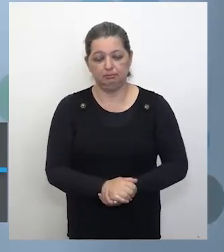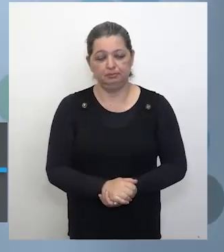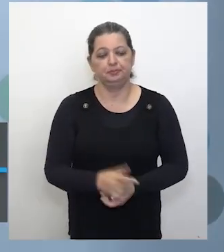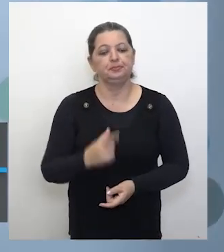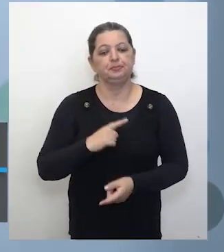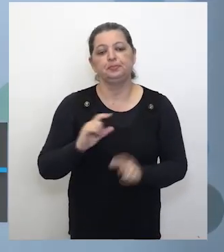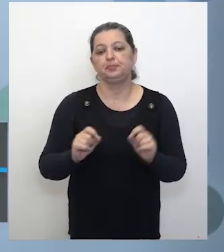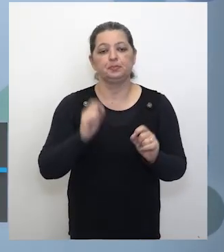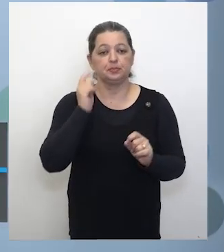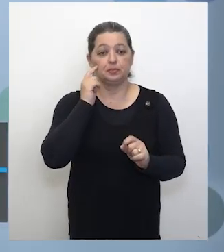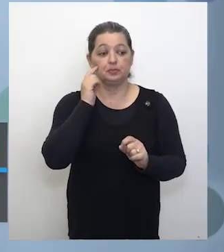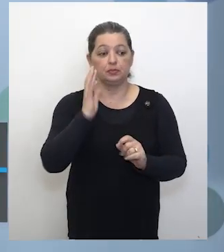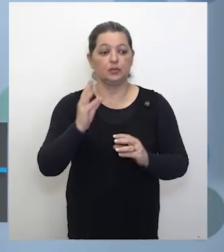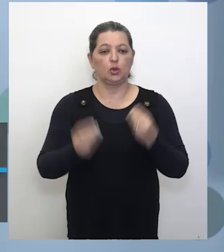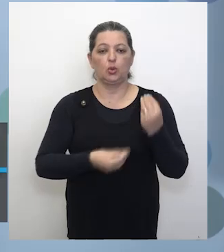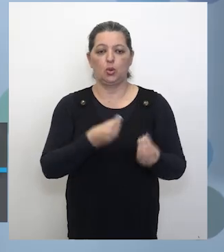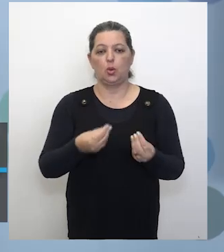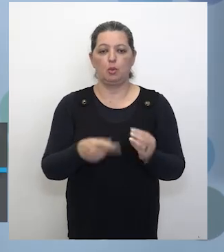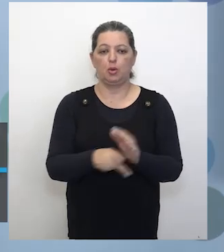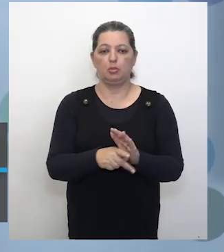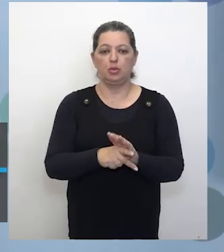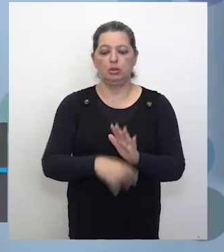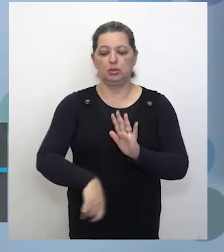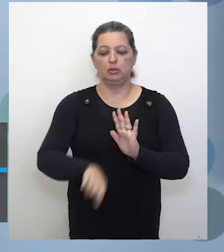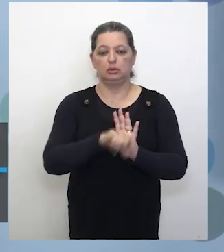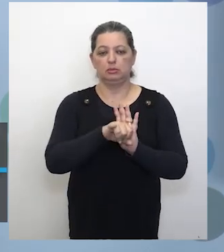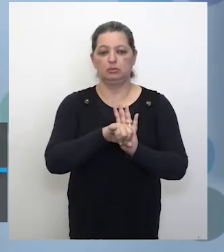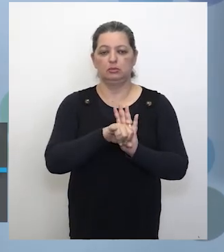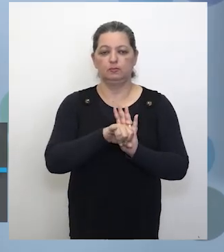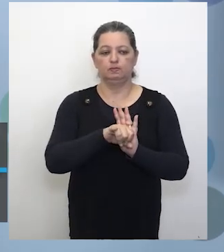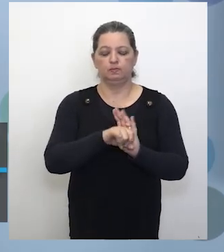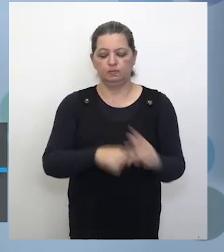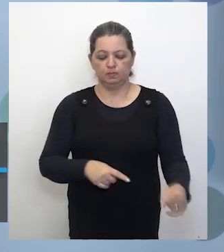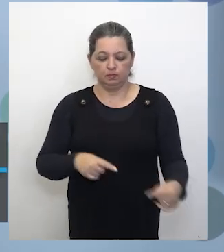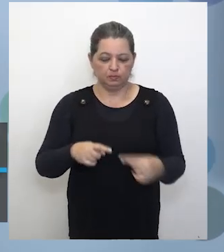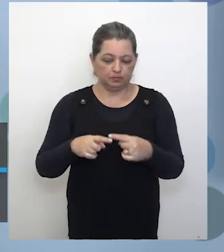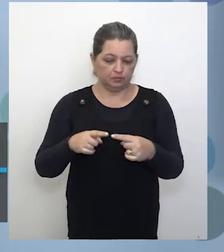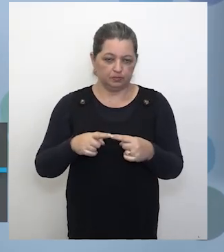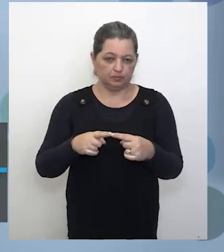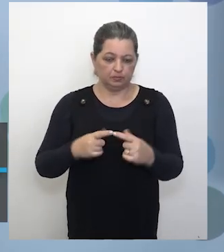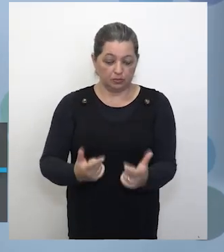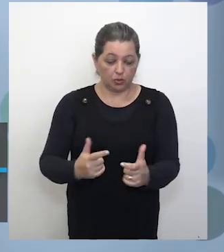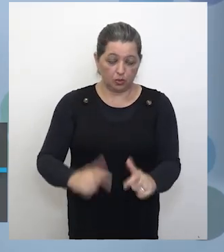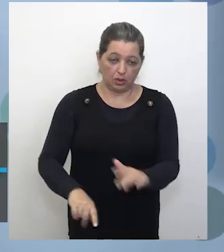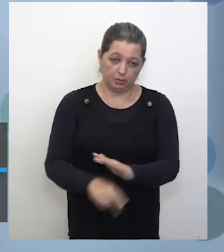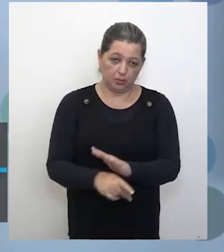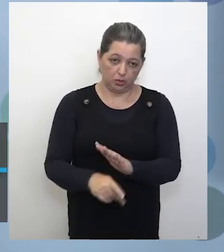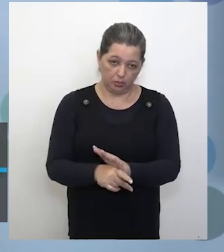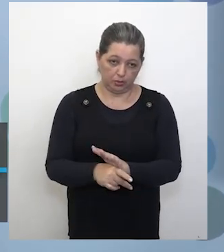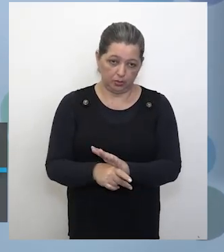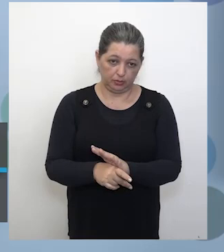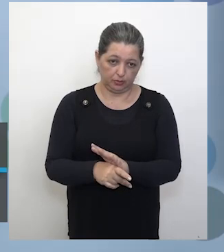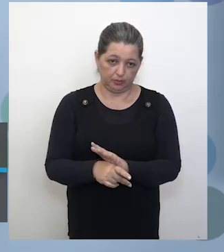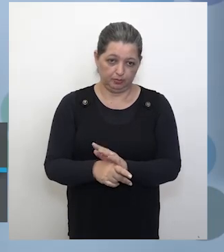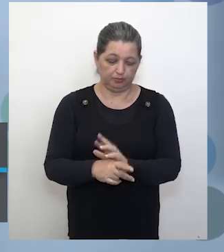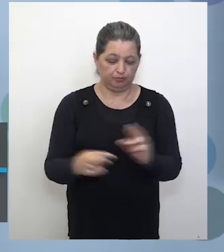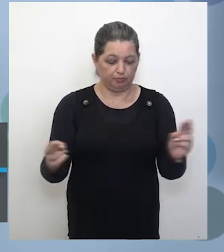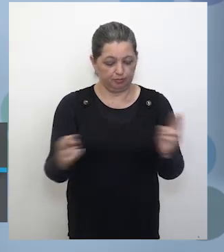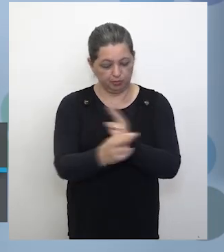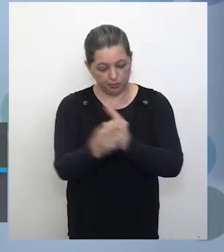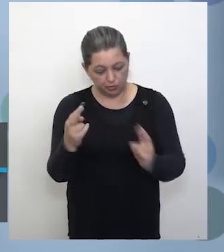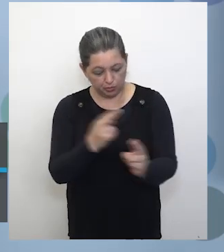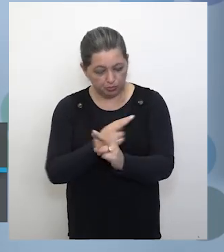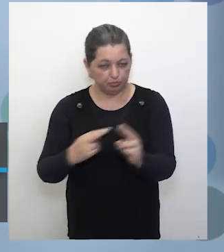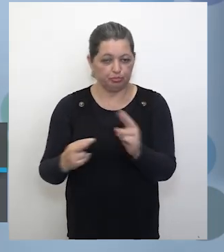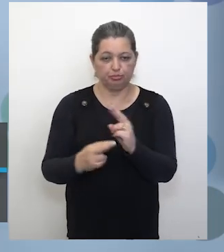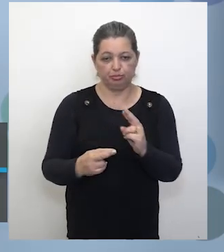da territorialidade. Eu me identifico a partir do meu lugar de pertencimento, a partir das relações que eu vou